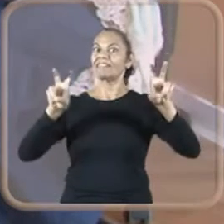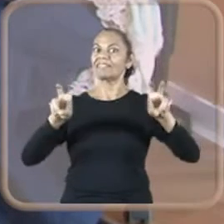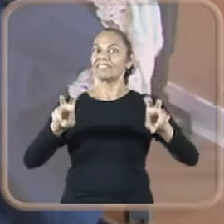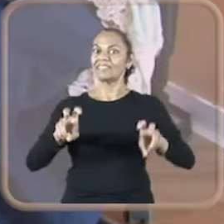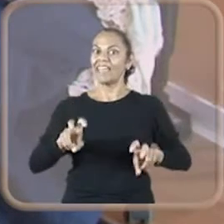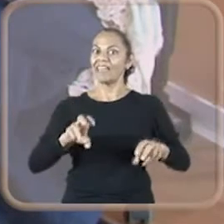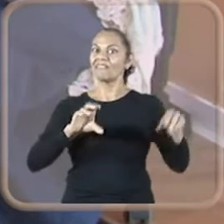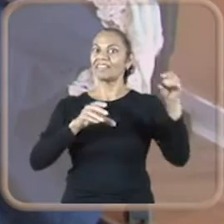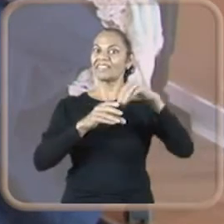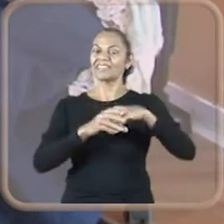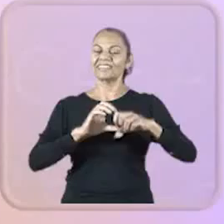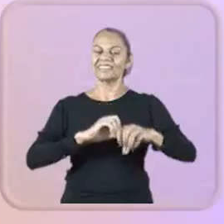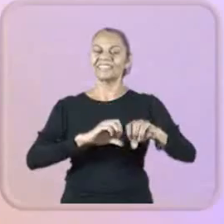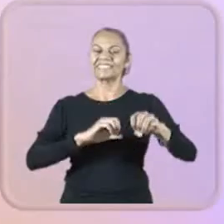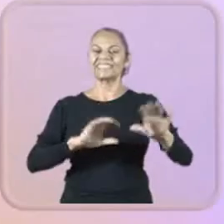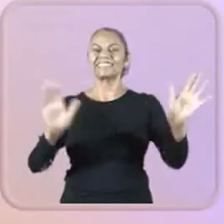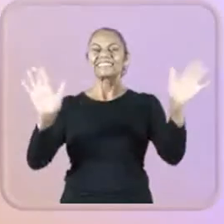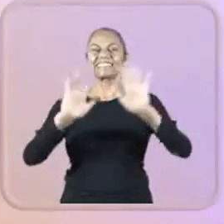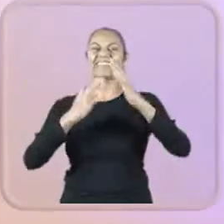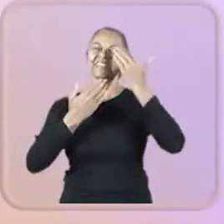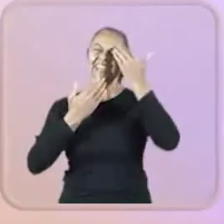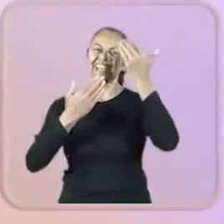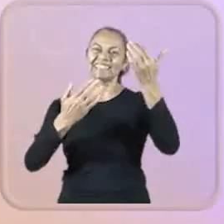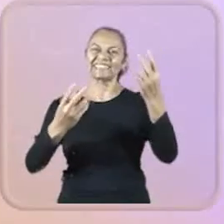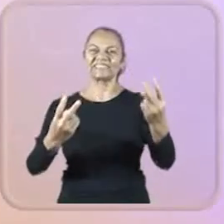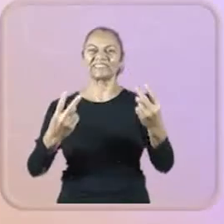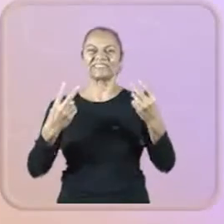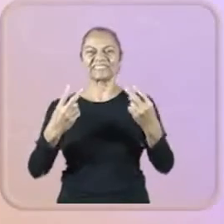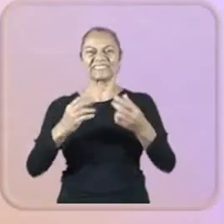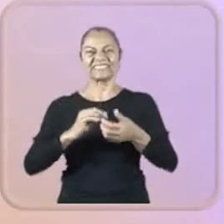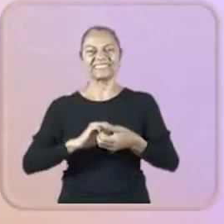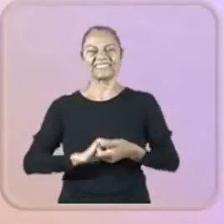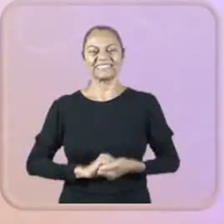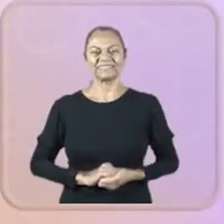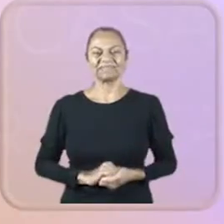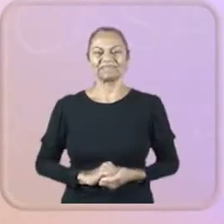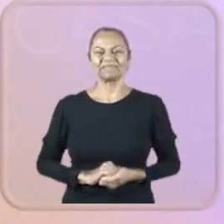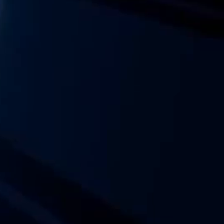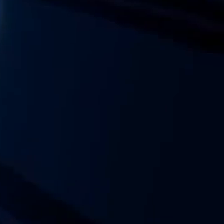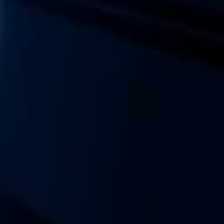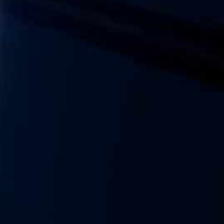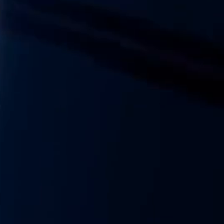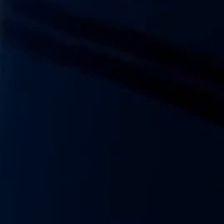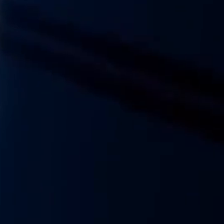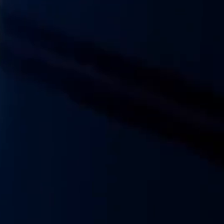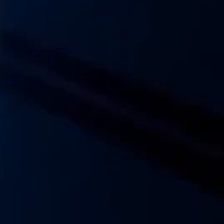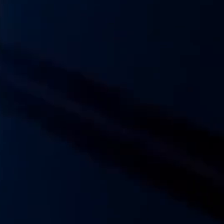com mais assuntos interessantes da educação. Muito obrigado pela sua audiência e até a próxima.